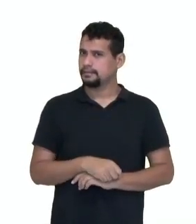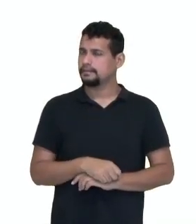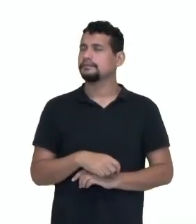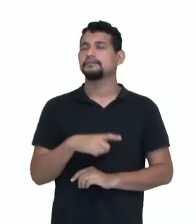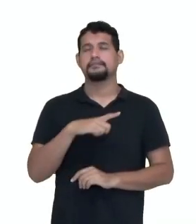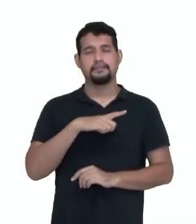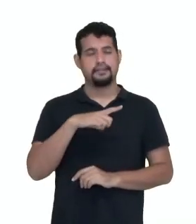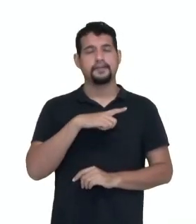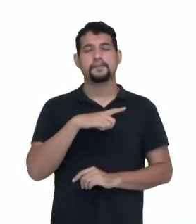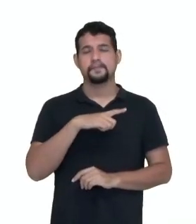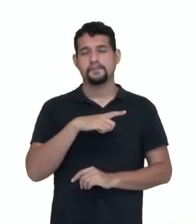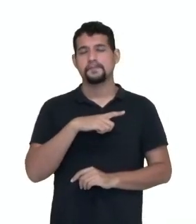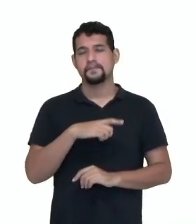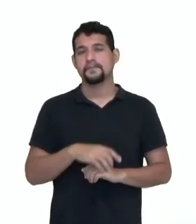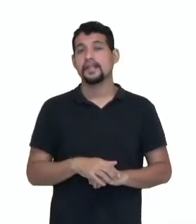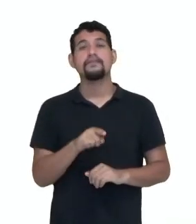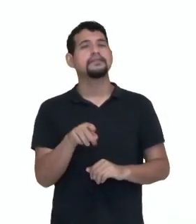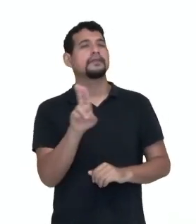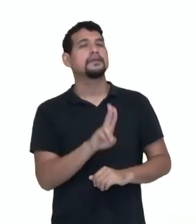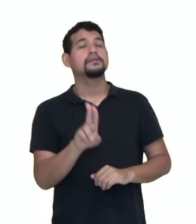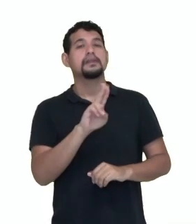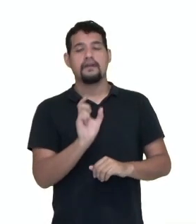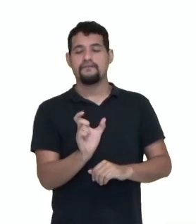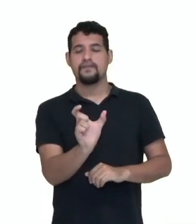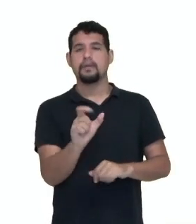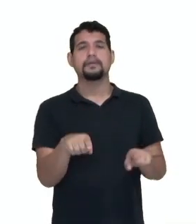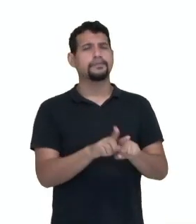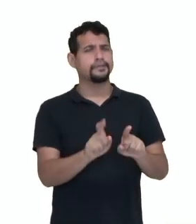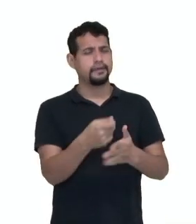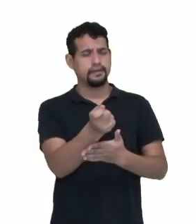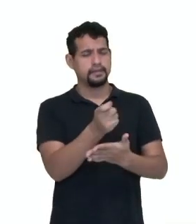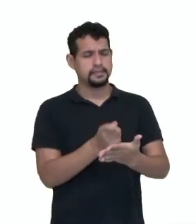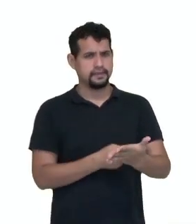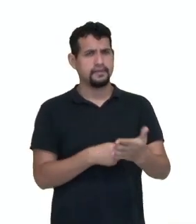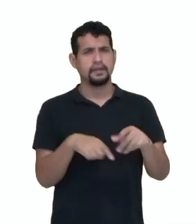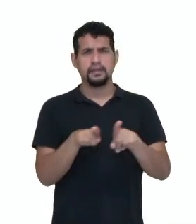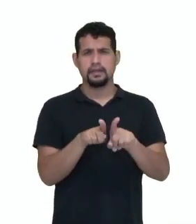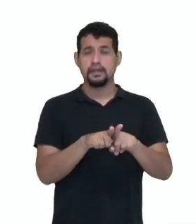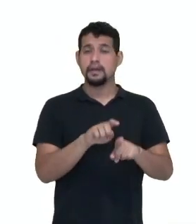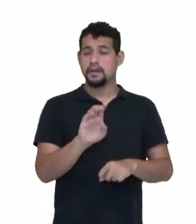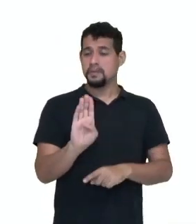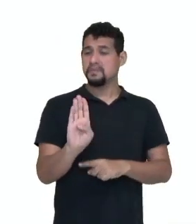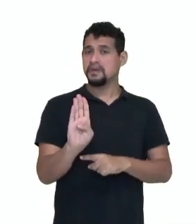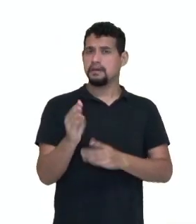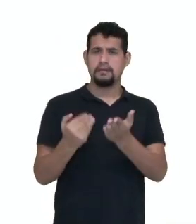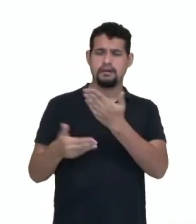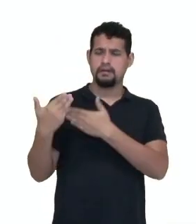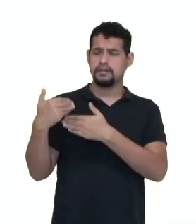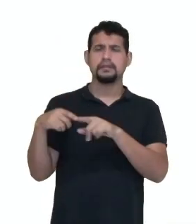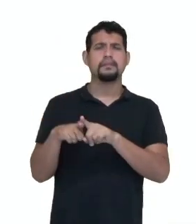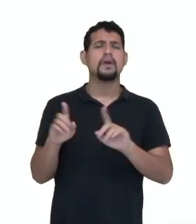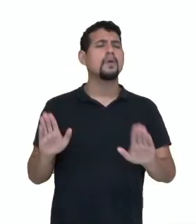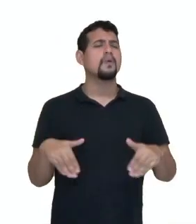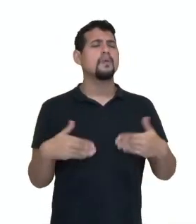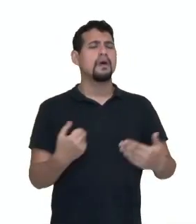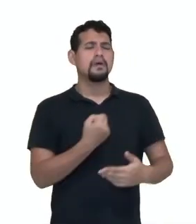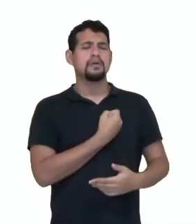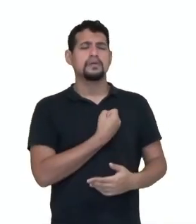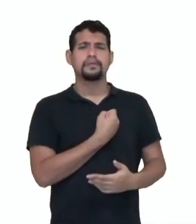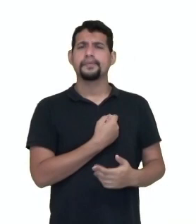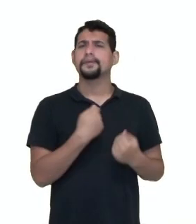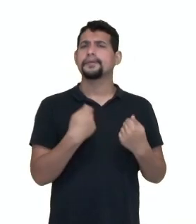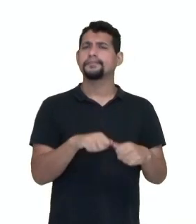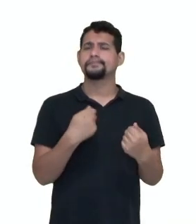Existe sim. Utilizando a fórmula que você escreveu no item B, no item anterior, qual o número que deve